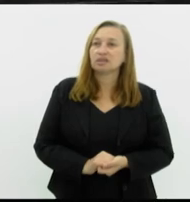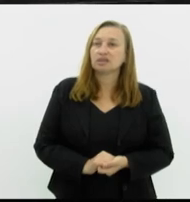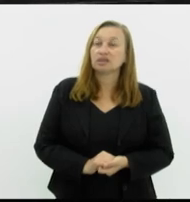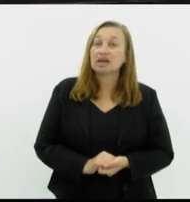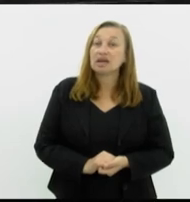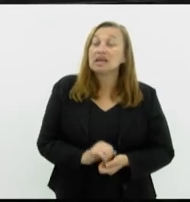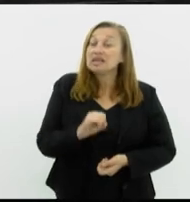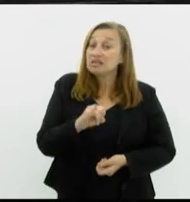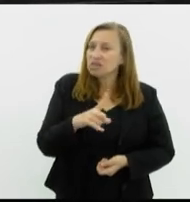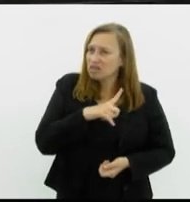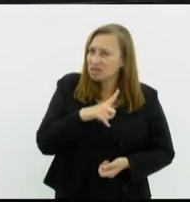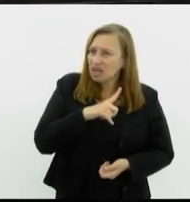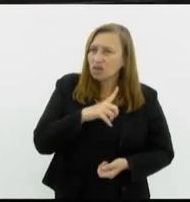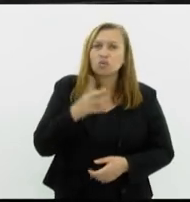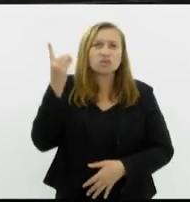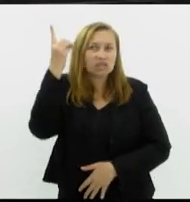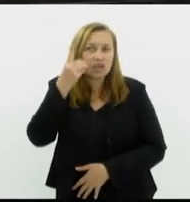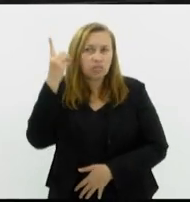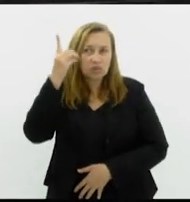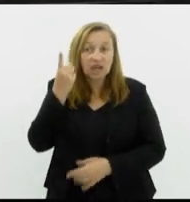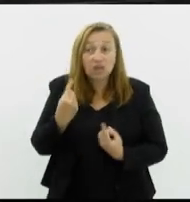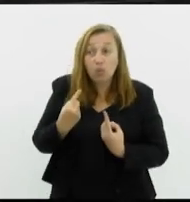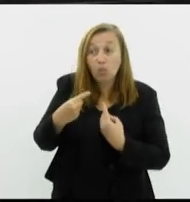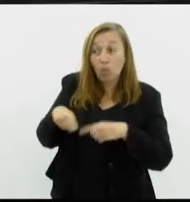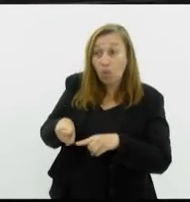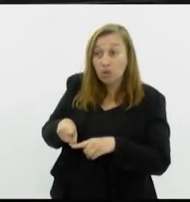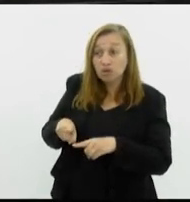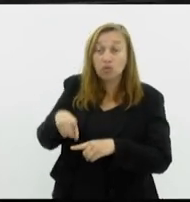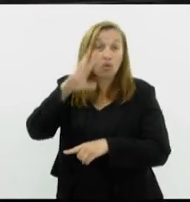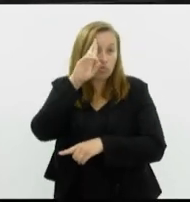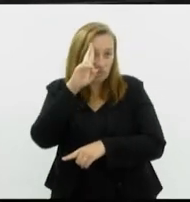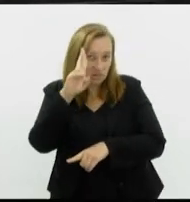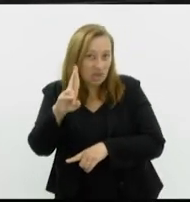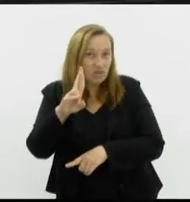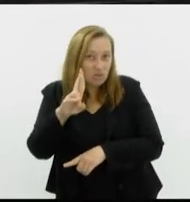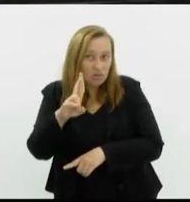se você tem um deputado de oposição, como Vossa Excelência,